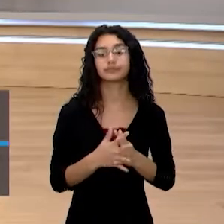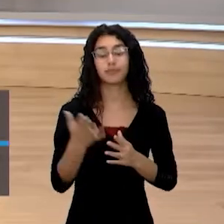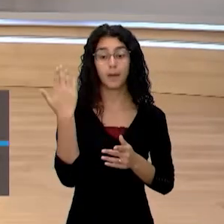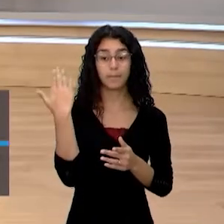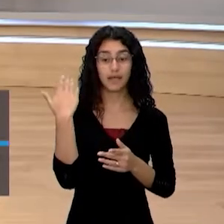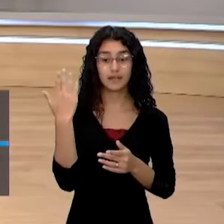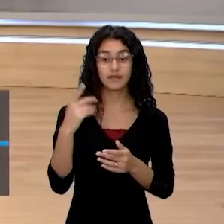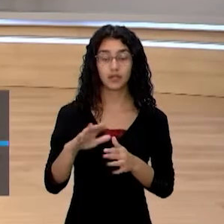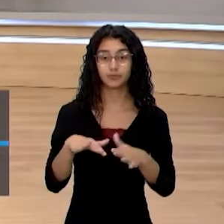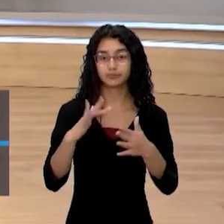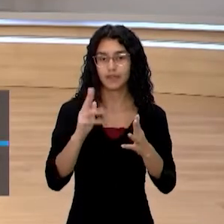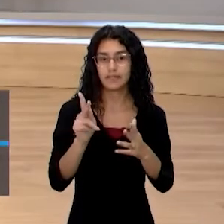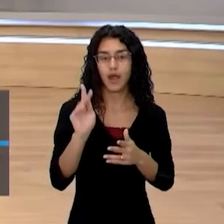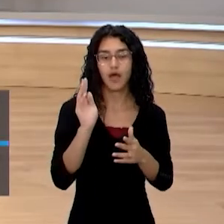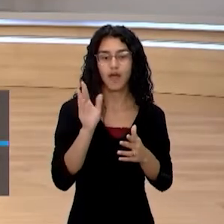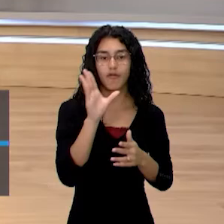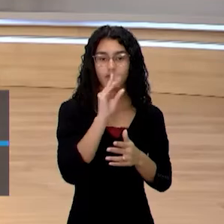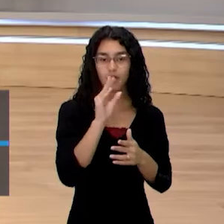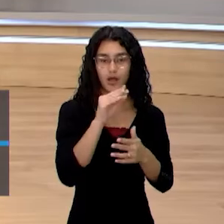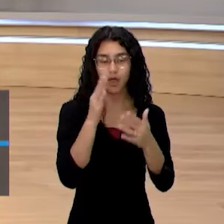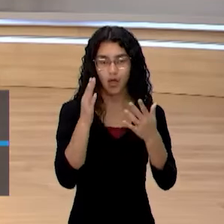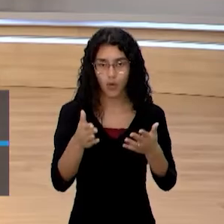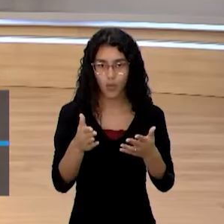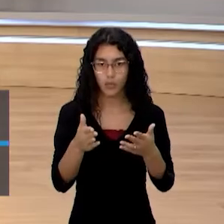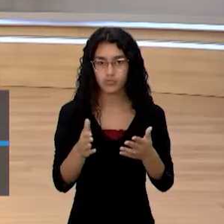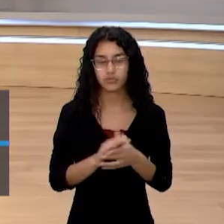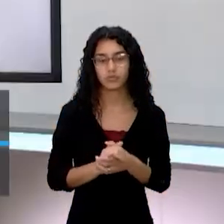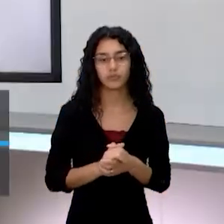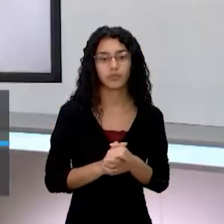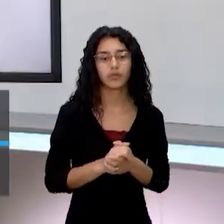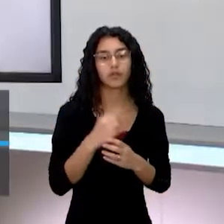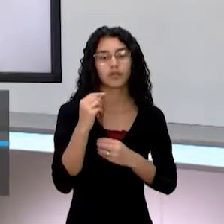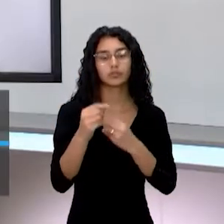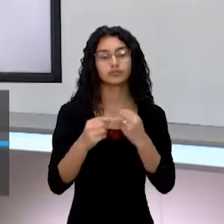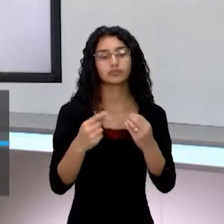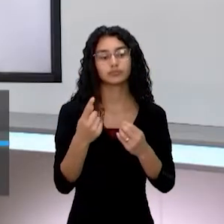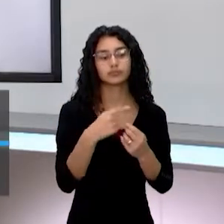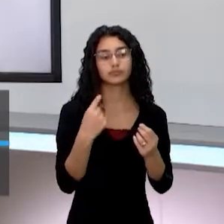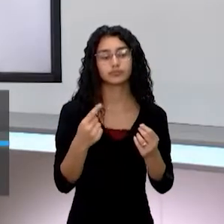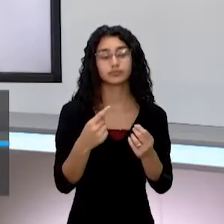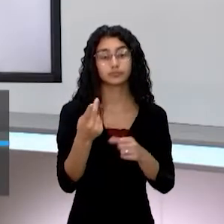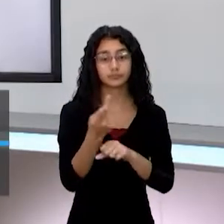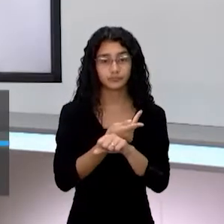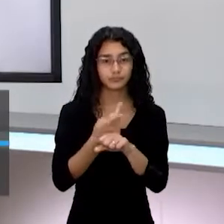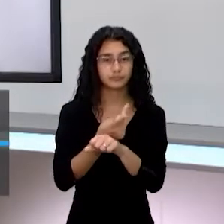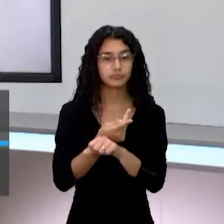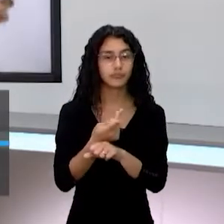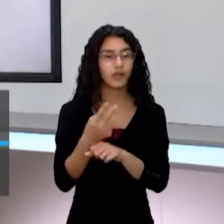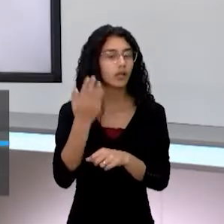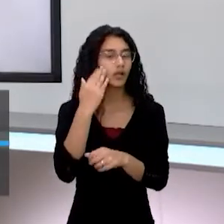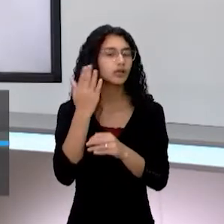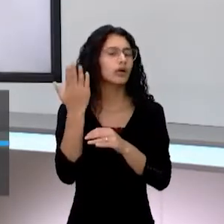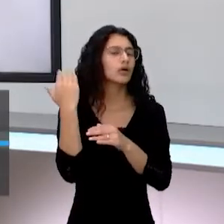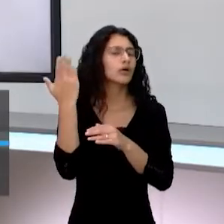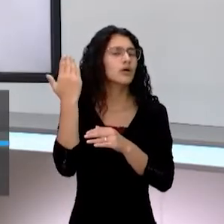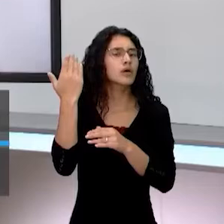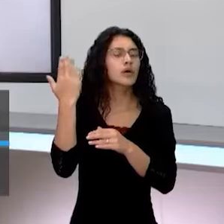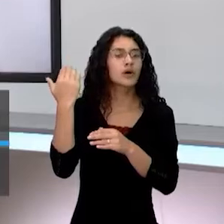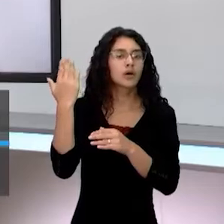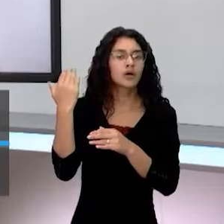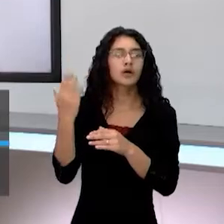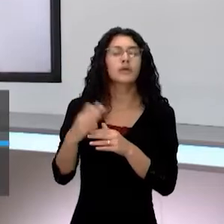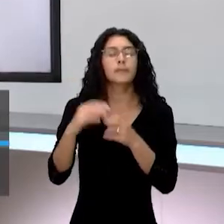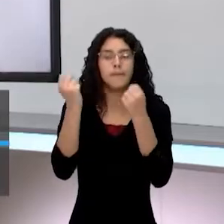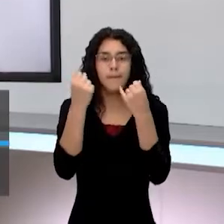a gente fala hoje, e observa hoje de modificação, a gente tenta buscar a explicação lá no passado do Sistema Solar